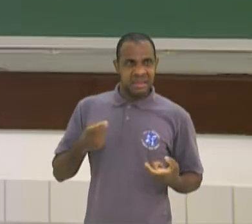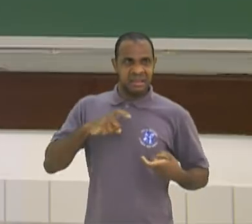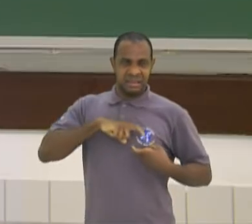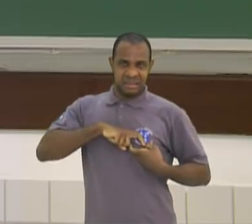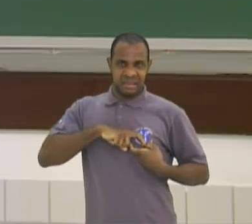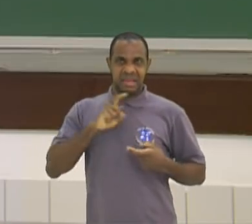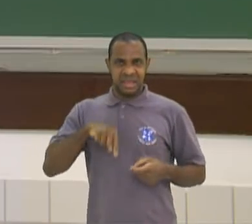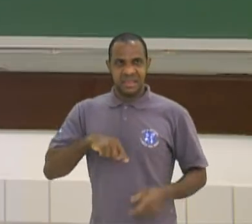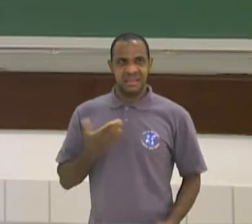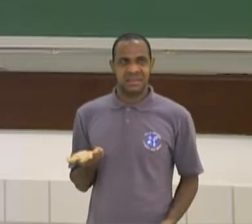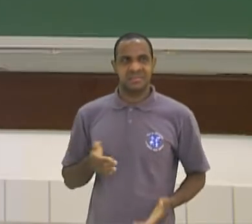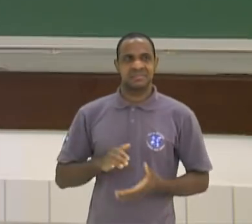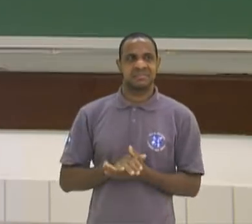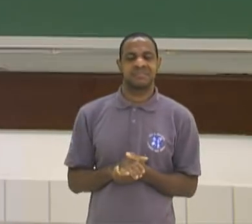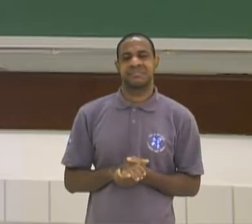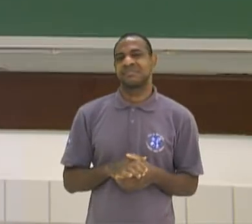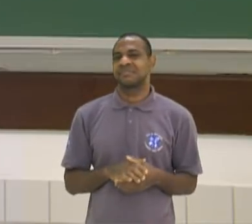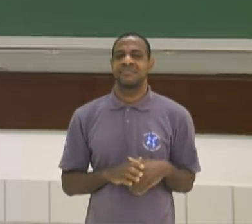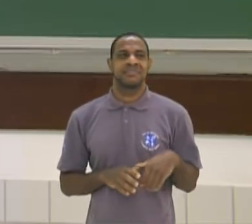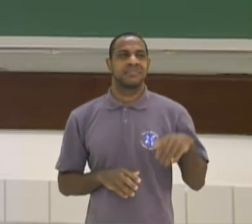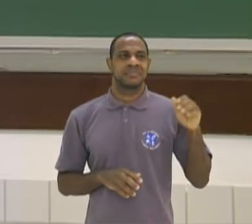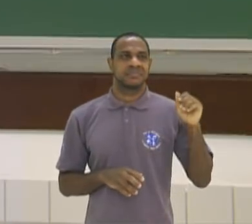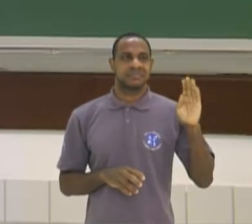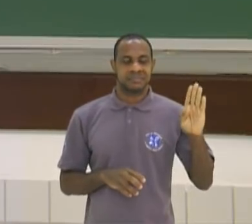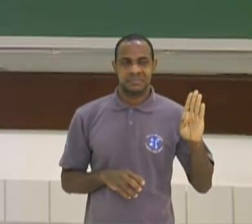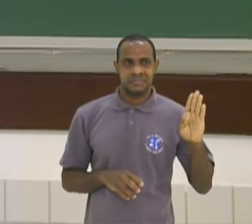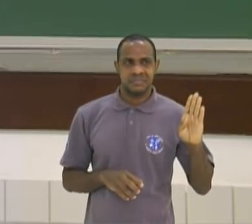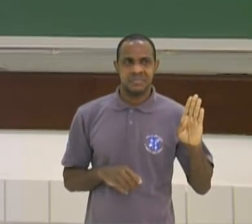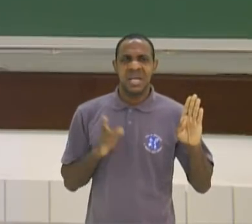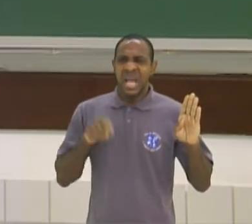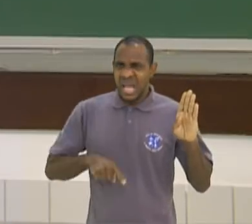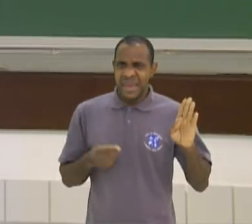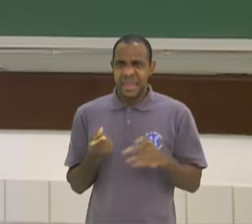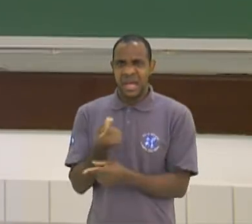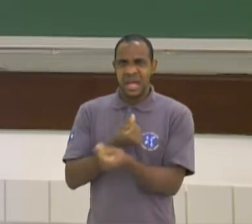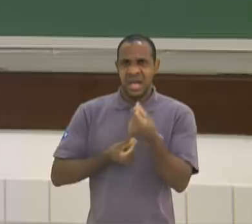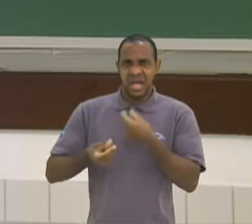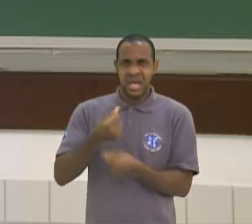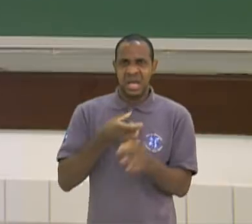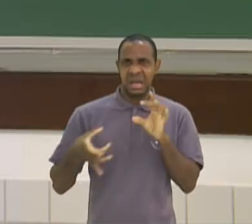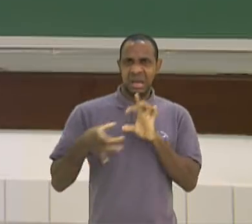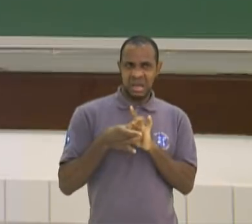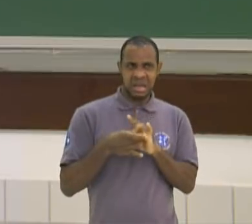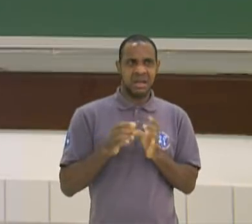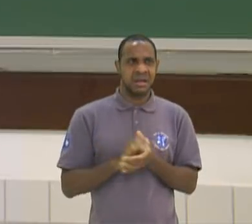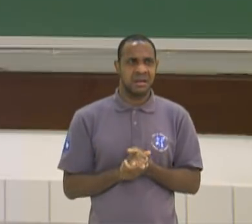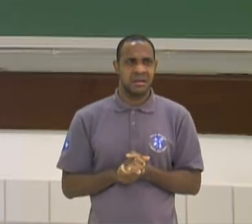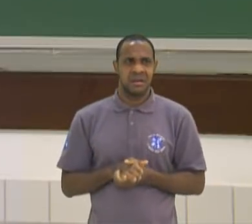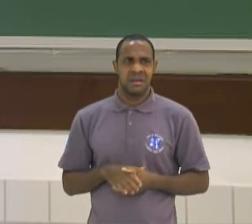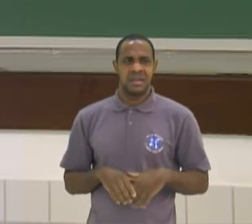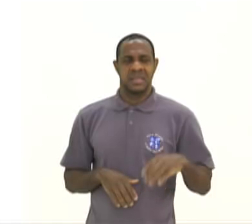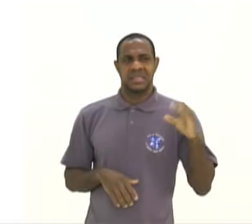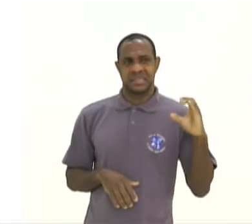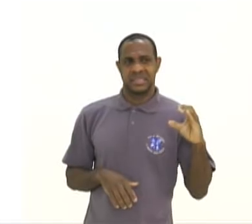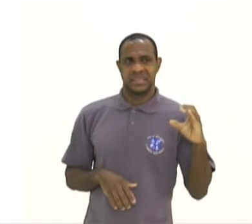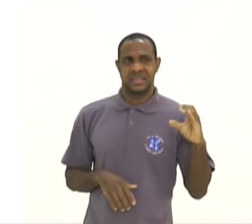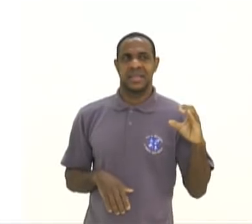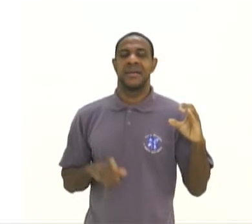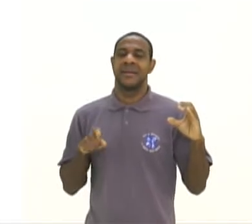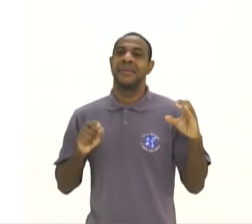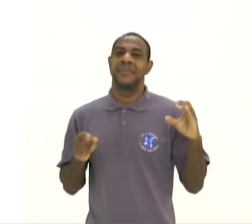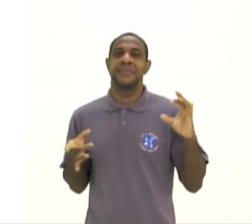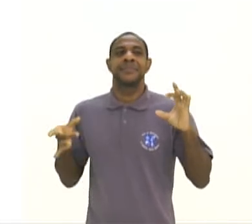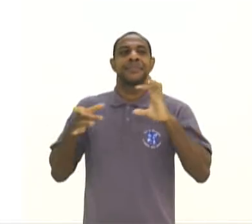ligadas ao nazismo? Não. Eram ligadas ao capitalismo? Não. Então, muito facinho,